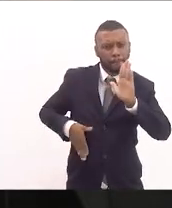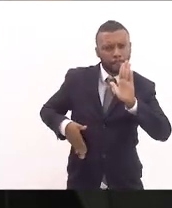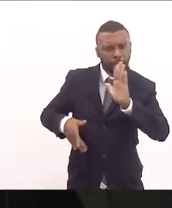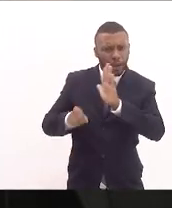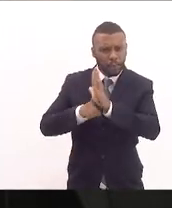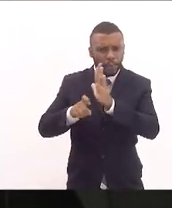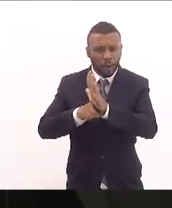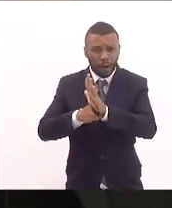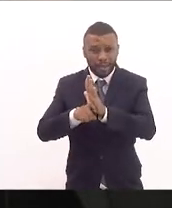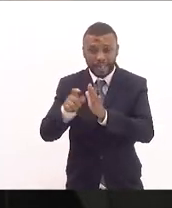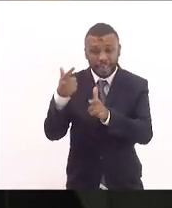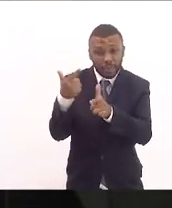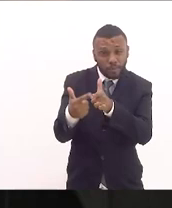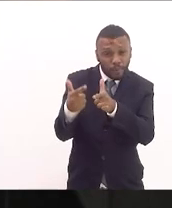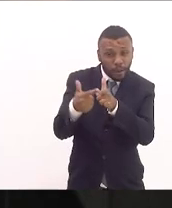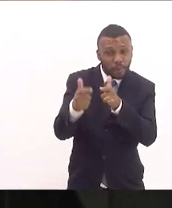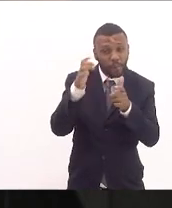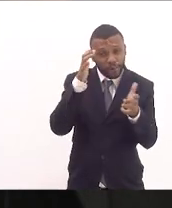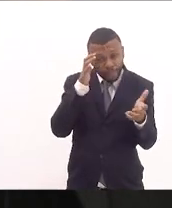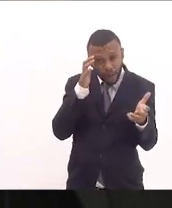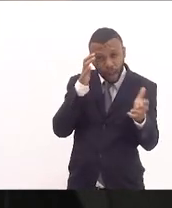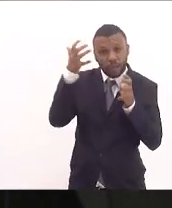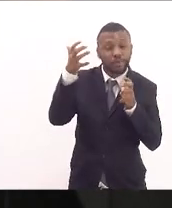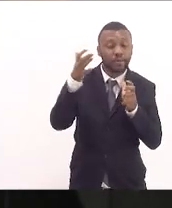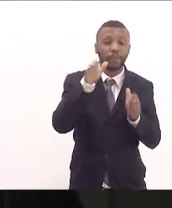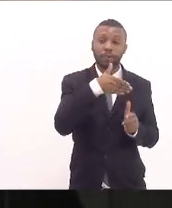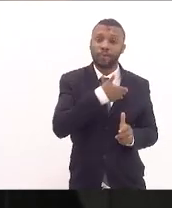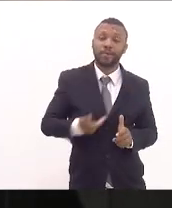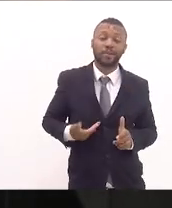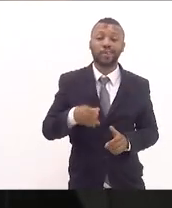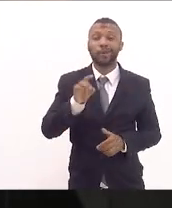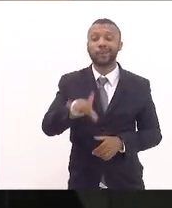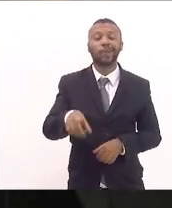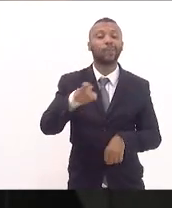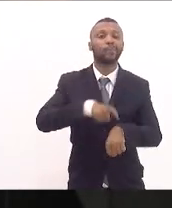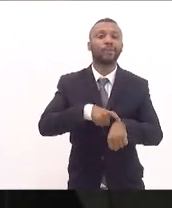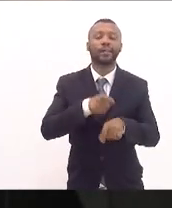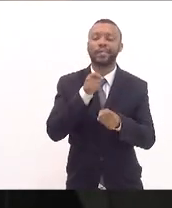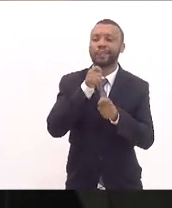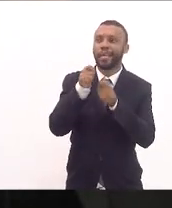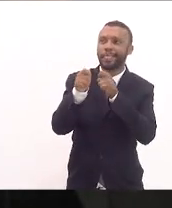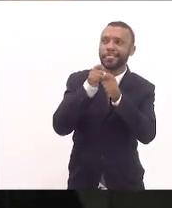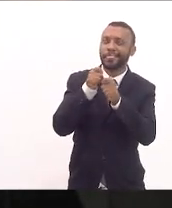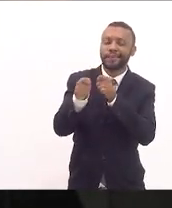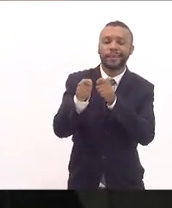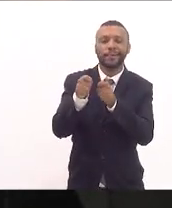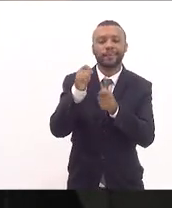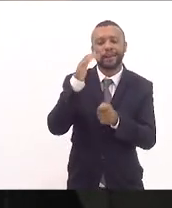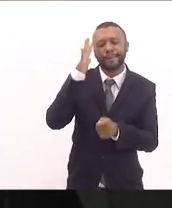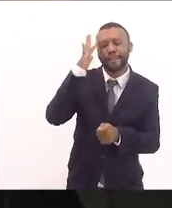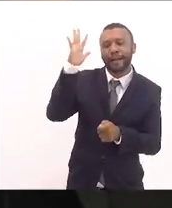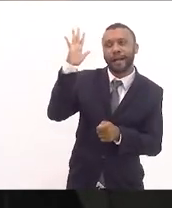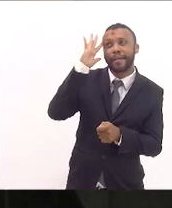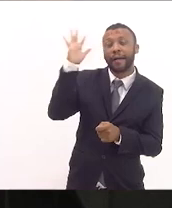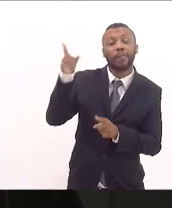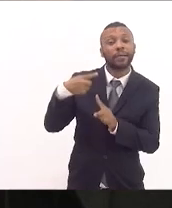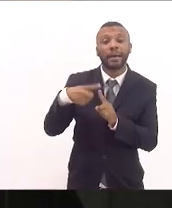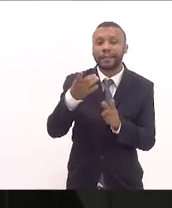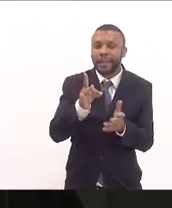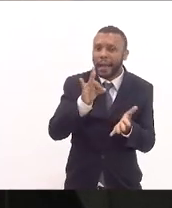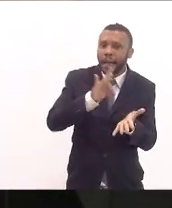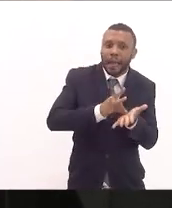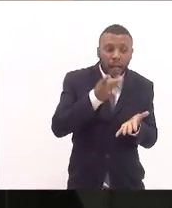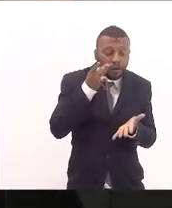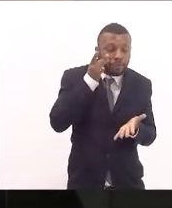pelo Governador só na entrevista jornalística porque no mundo real nada